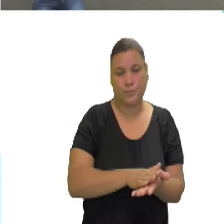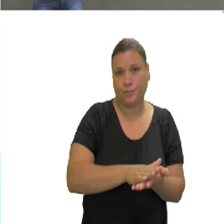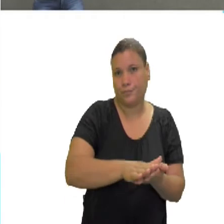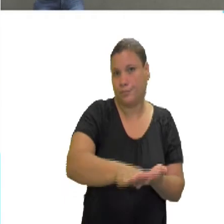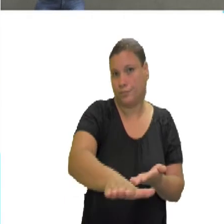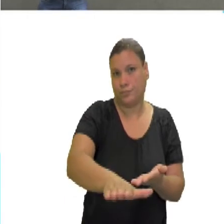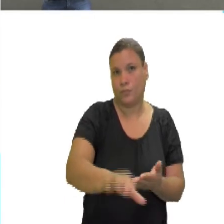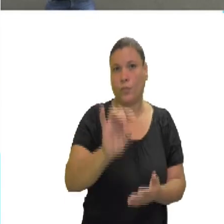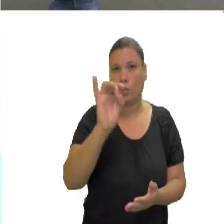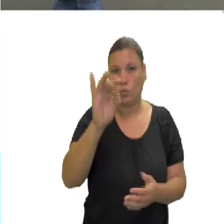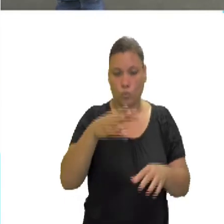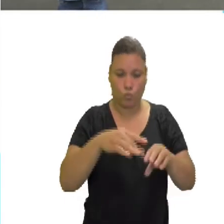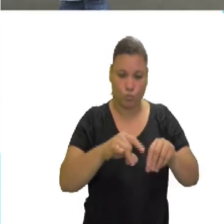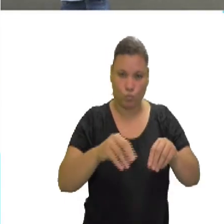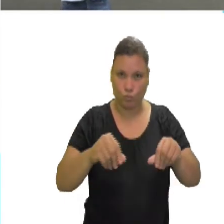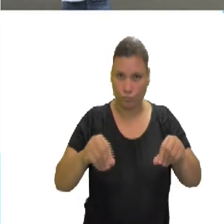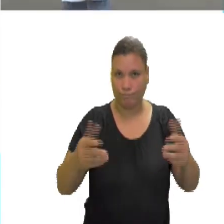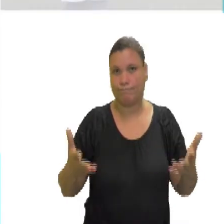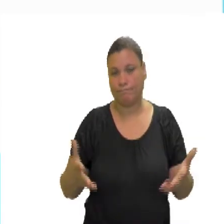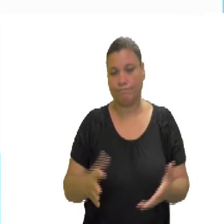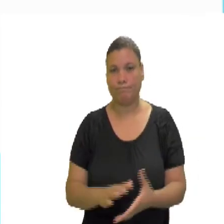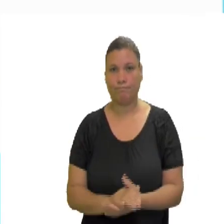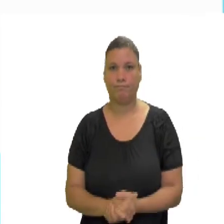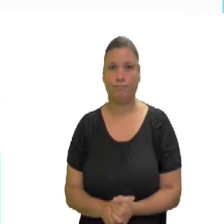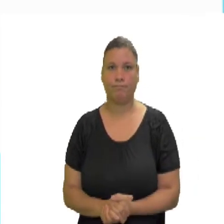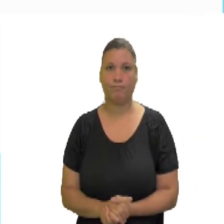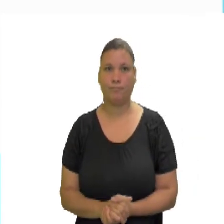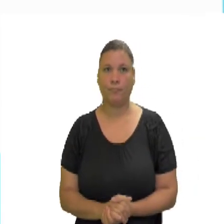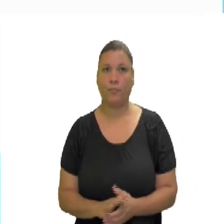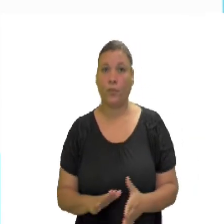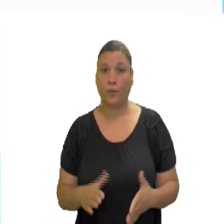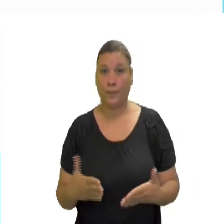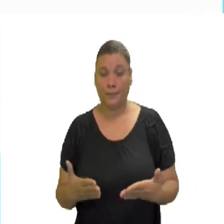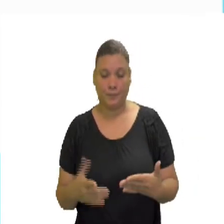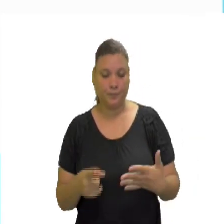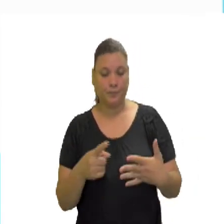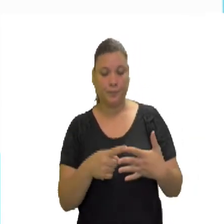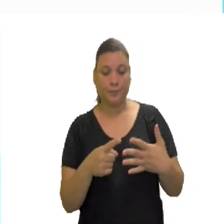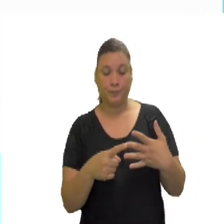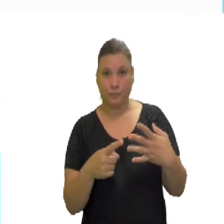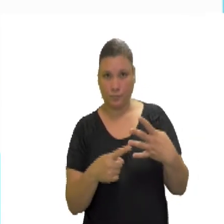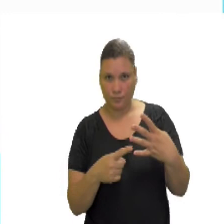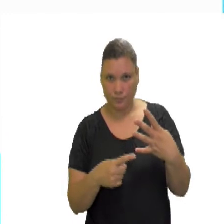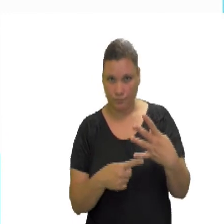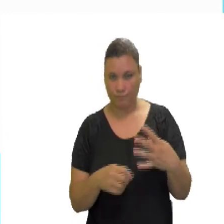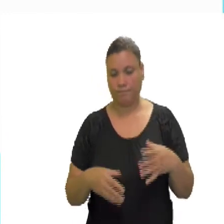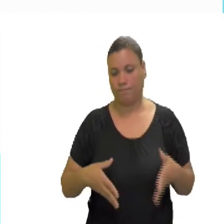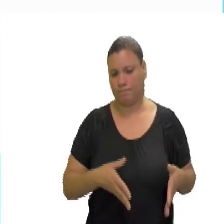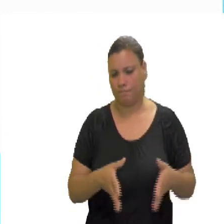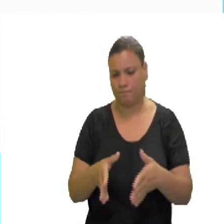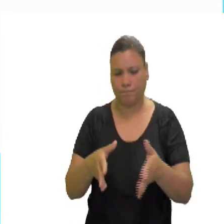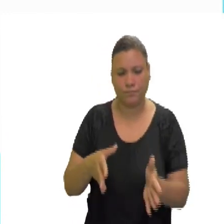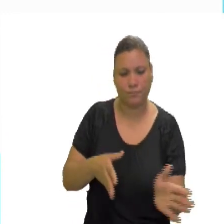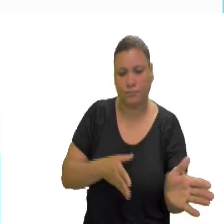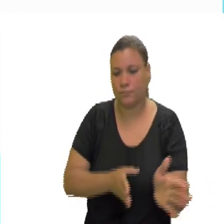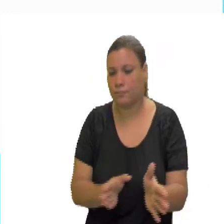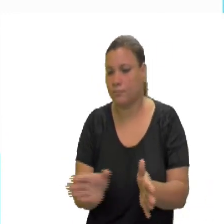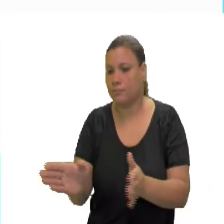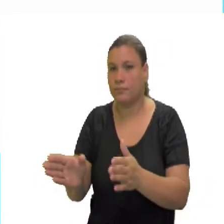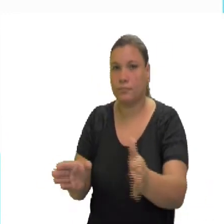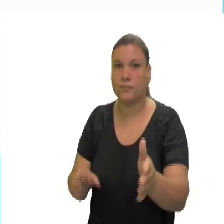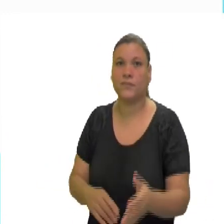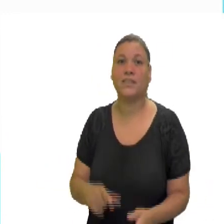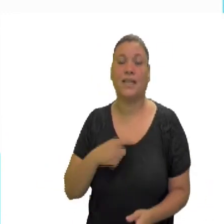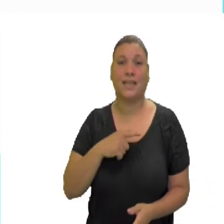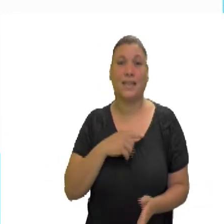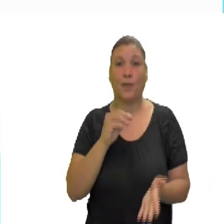Nos eixos principais dos caminhos, Caminho Velho, a Estrada Diamantina, os outros caminhos, estão situados